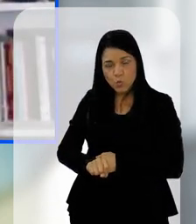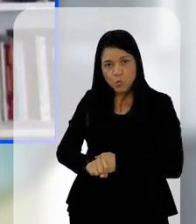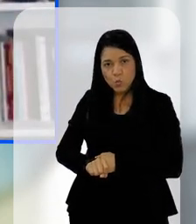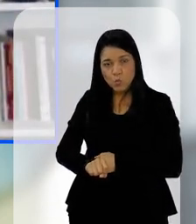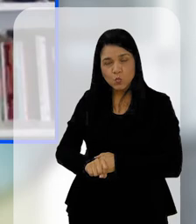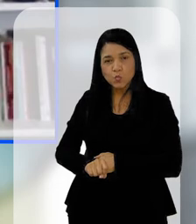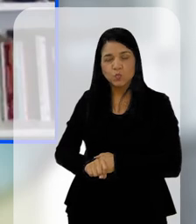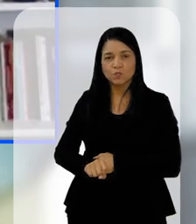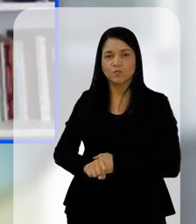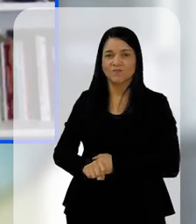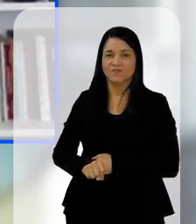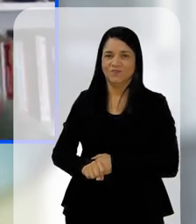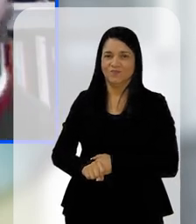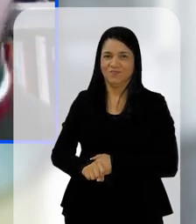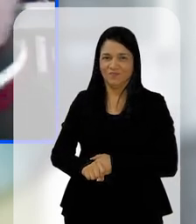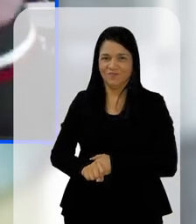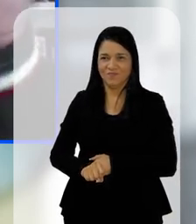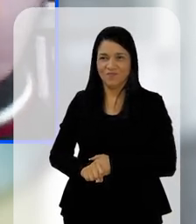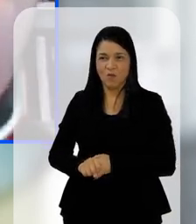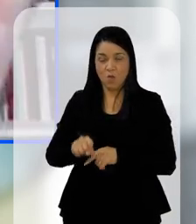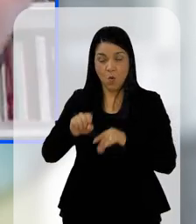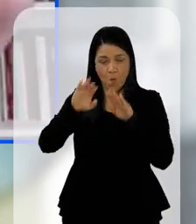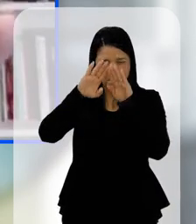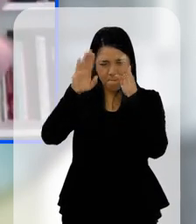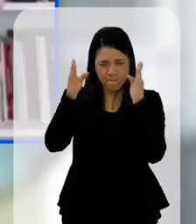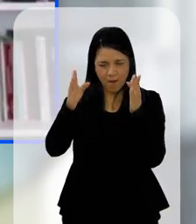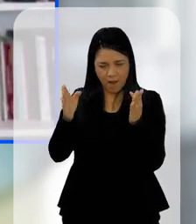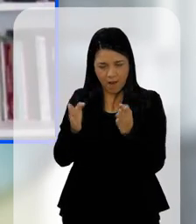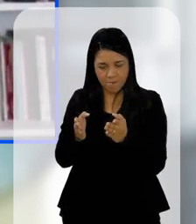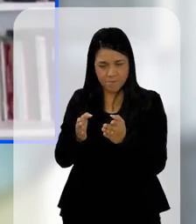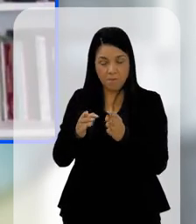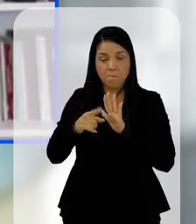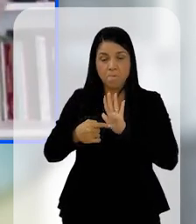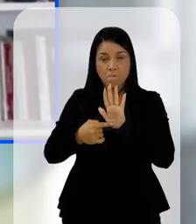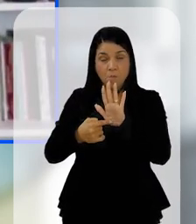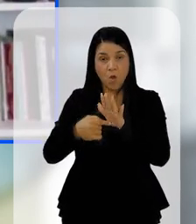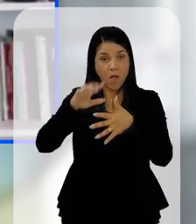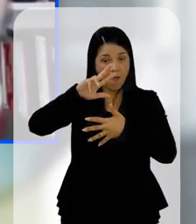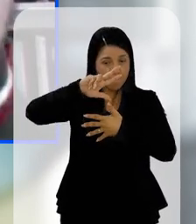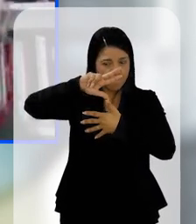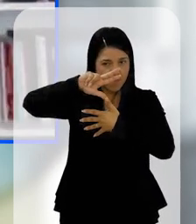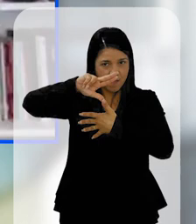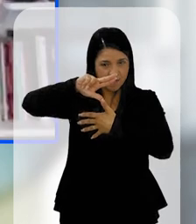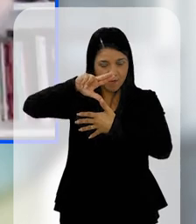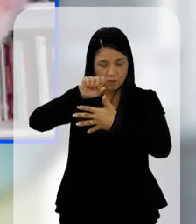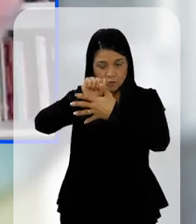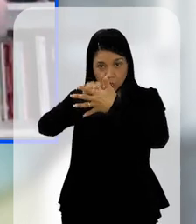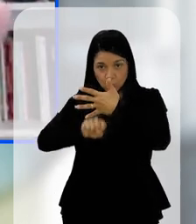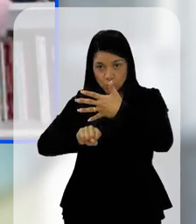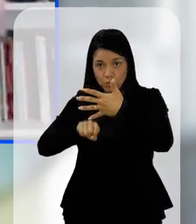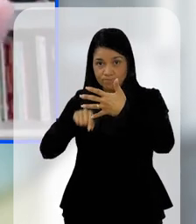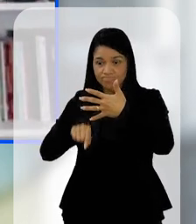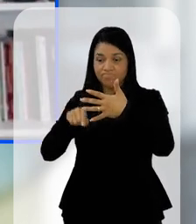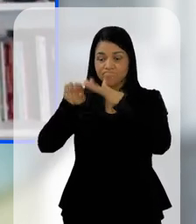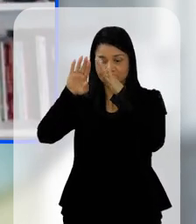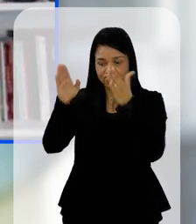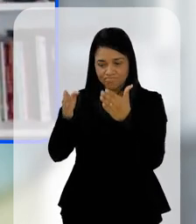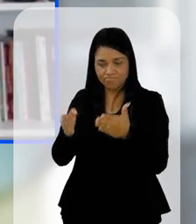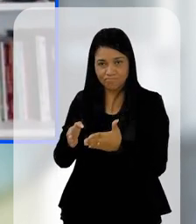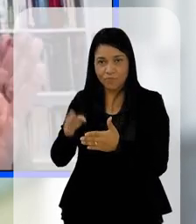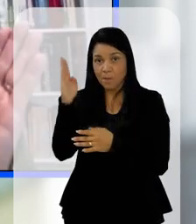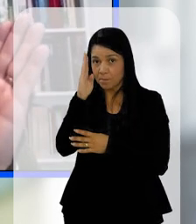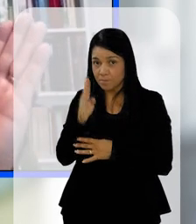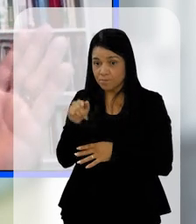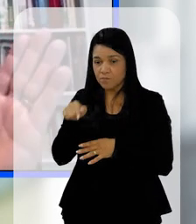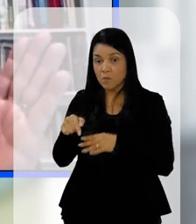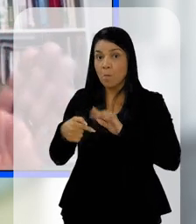do hemisfério sul, né, tem um mapa que mostra claramente América do Sul, Brasil, e estamos ali retratados, no Rio Grande do Sul,